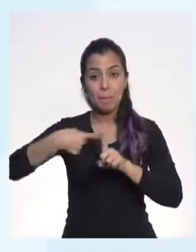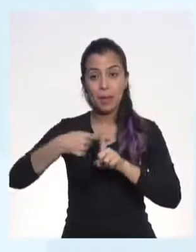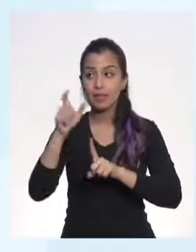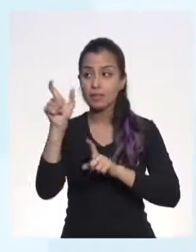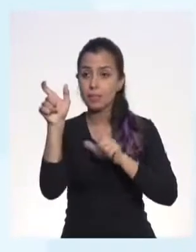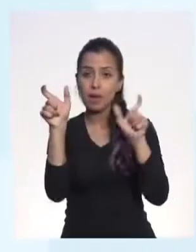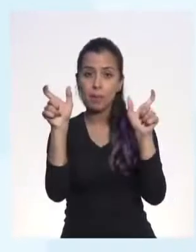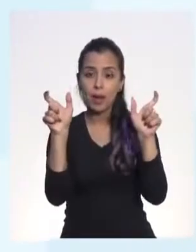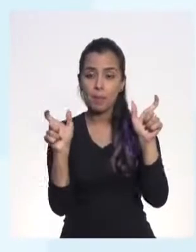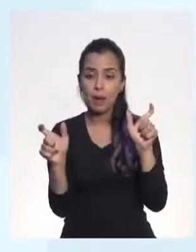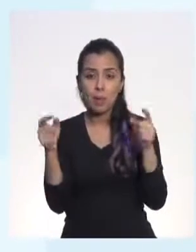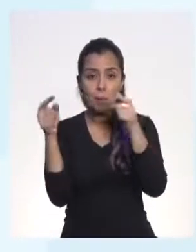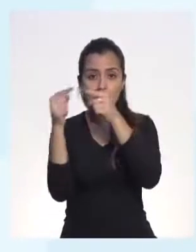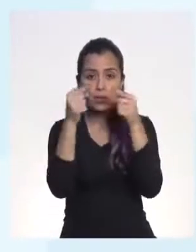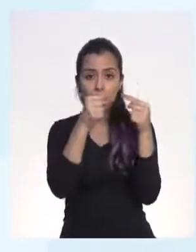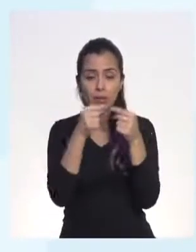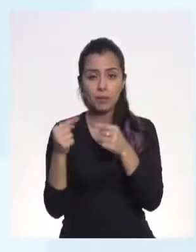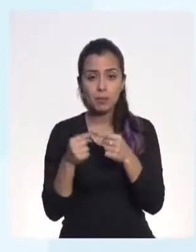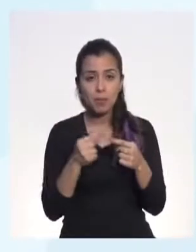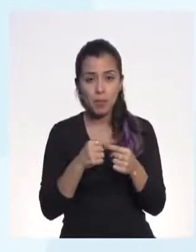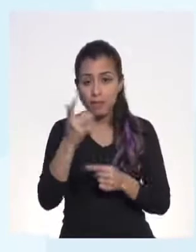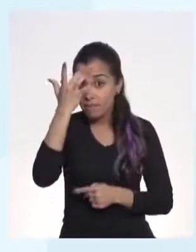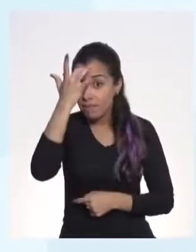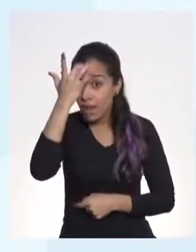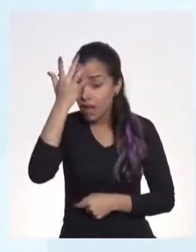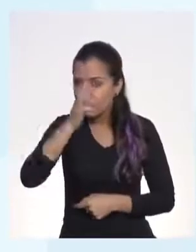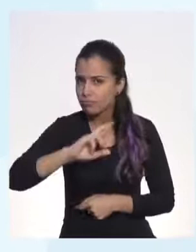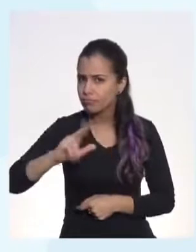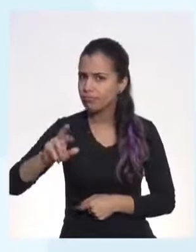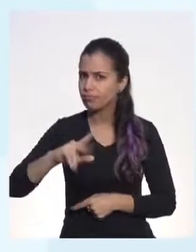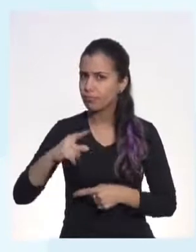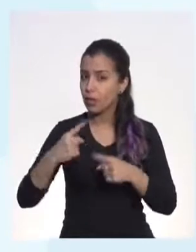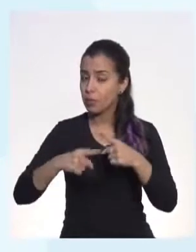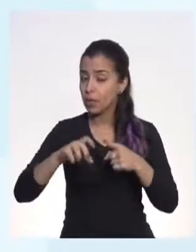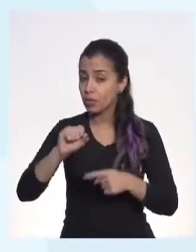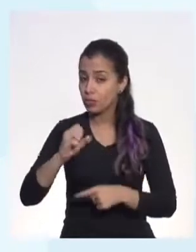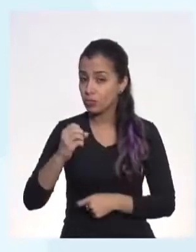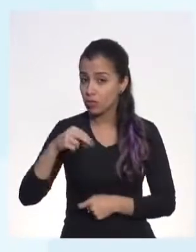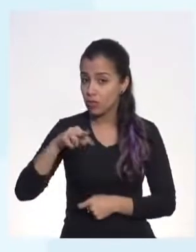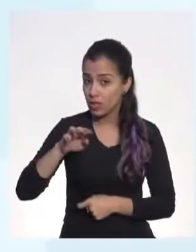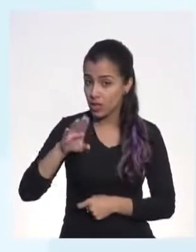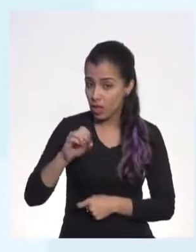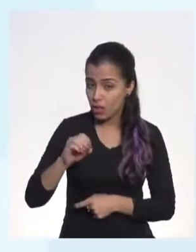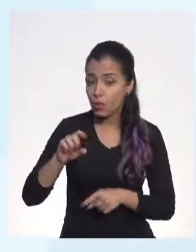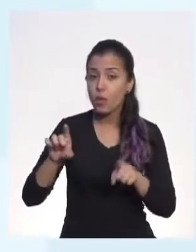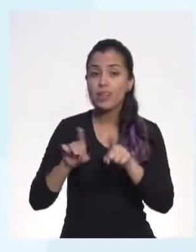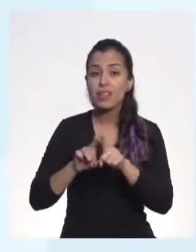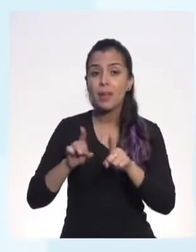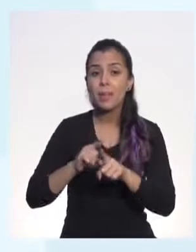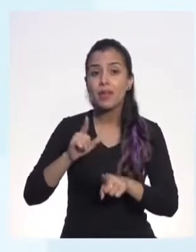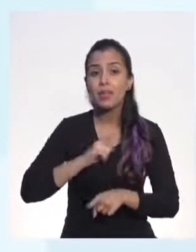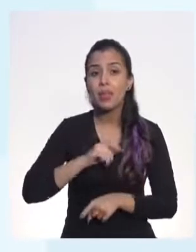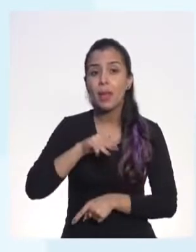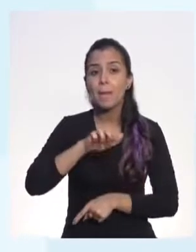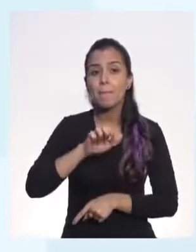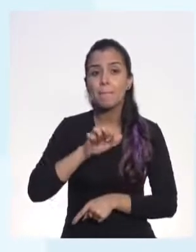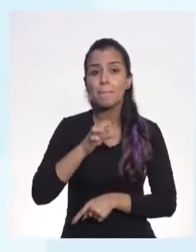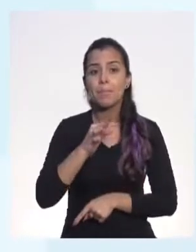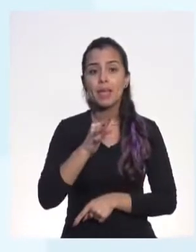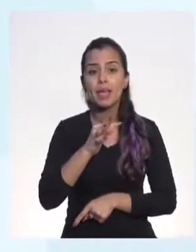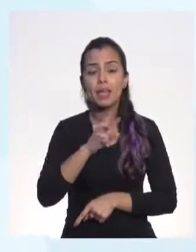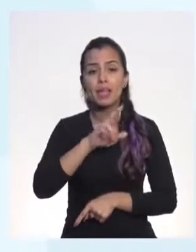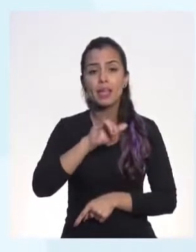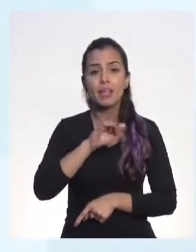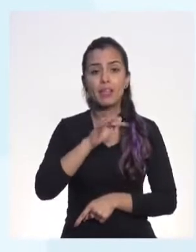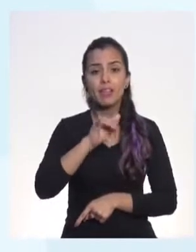fácil não tá fácil não porque eu sou neto ainda galera eles também pensam na metrificação Olha que eu